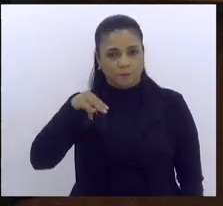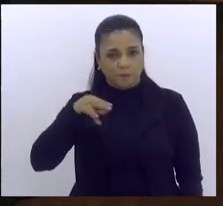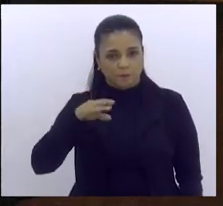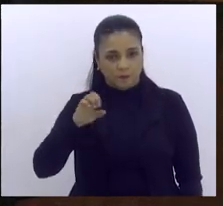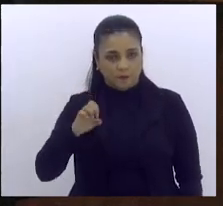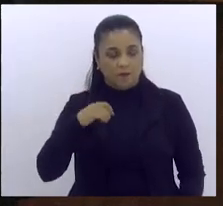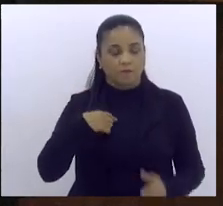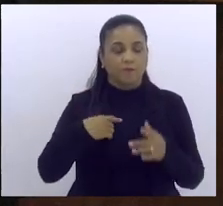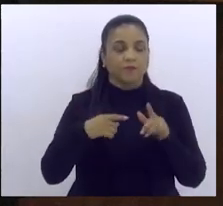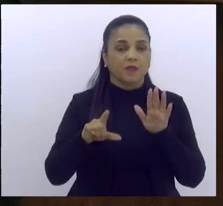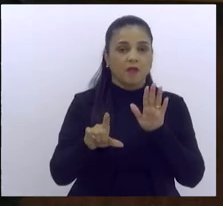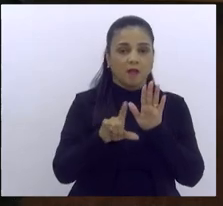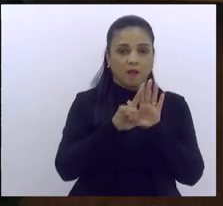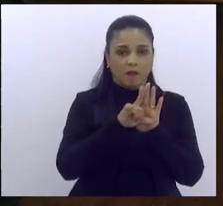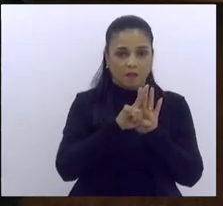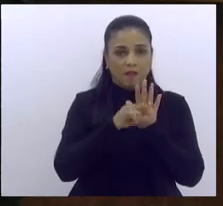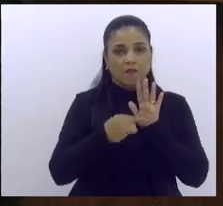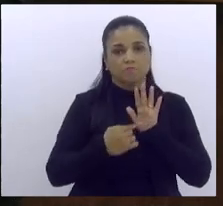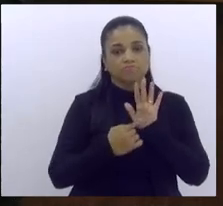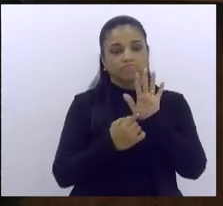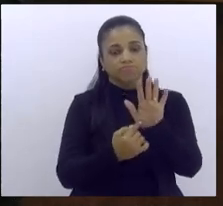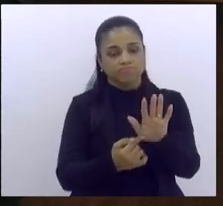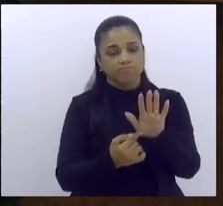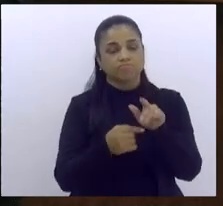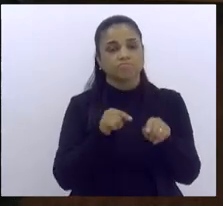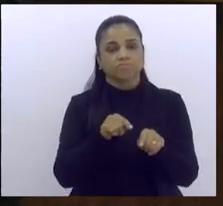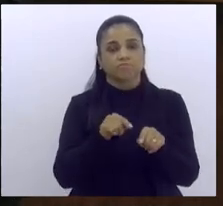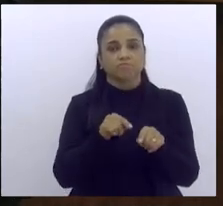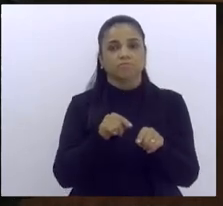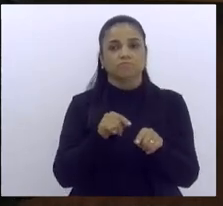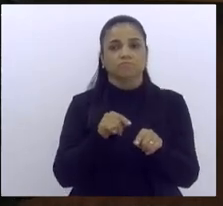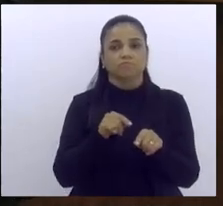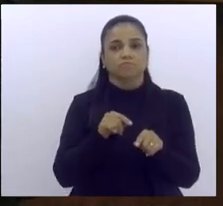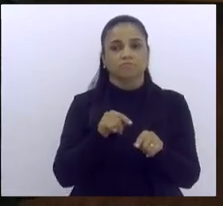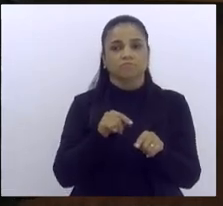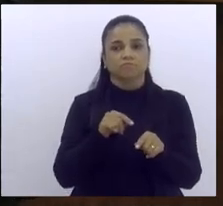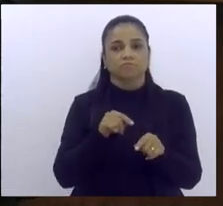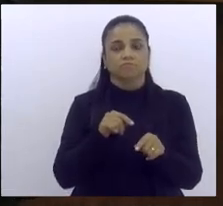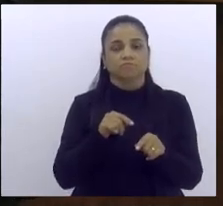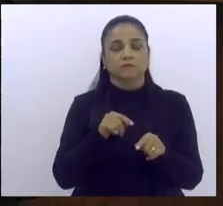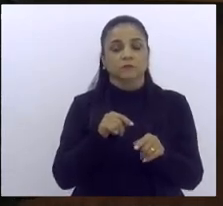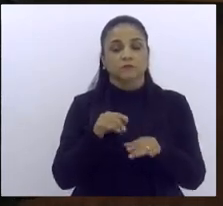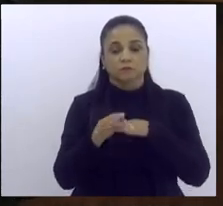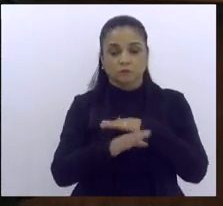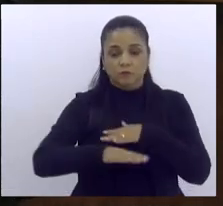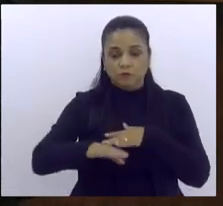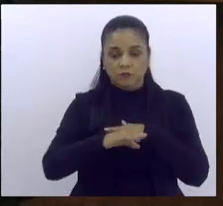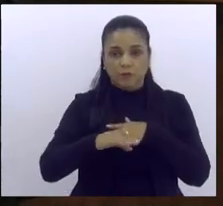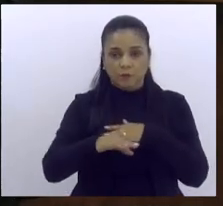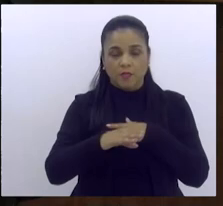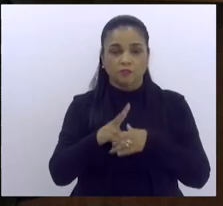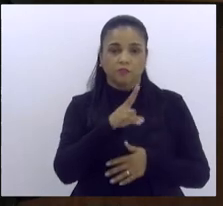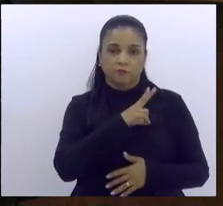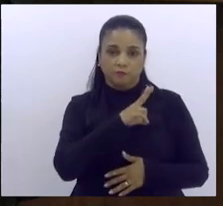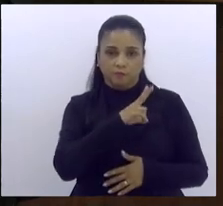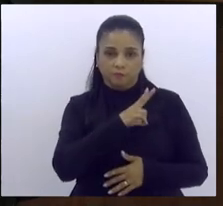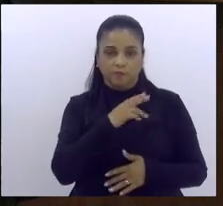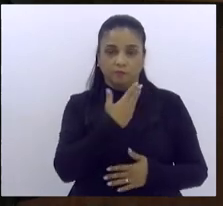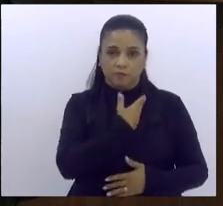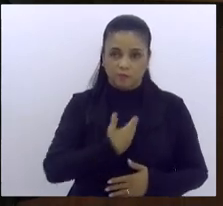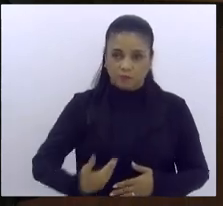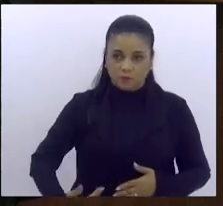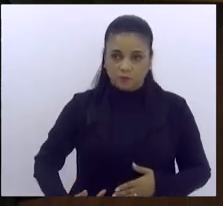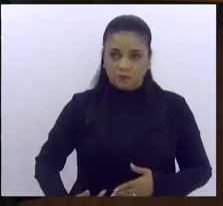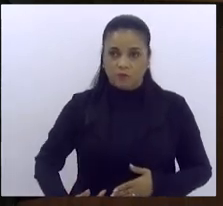Essa lei apresentava, dentre outras coisas, punições para agentes públicos e privados que tivessem cometido algum